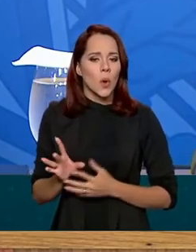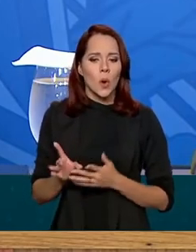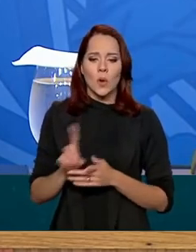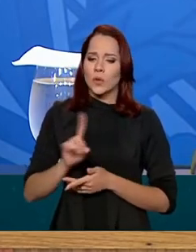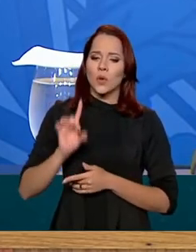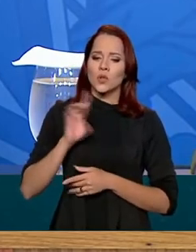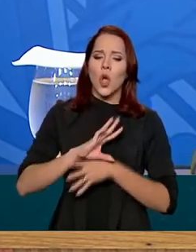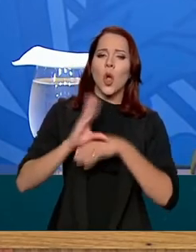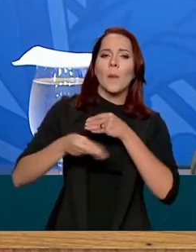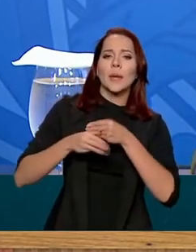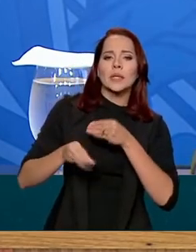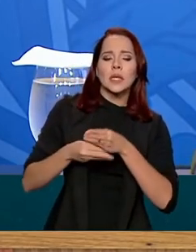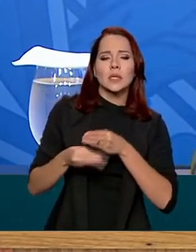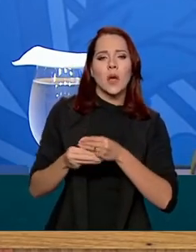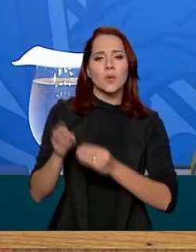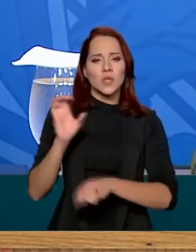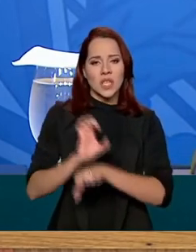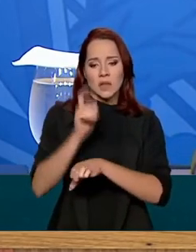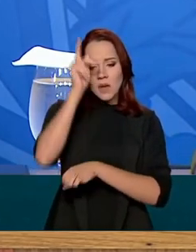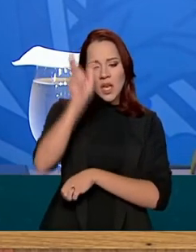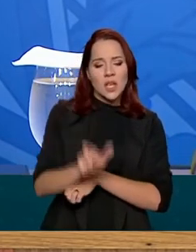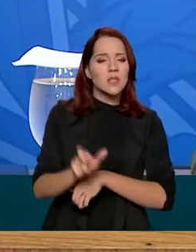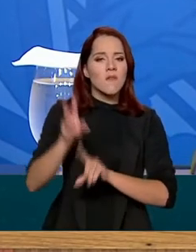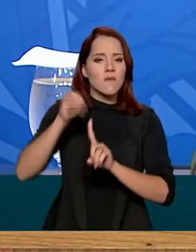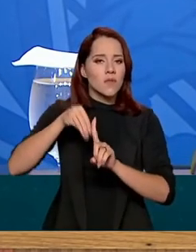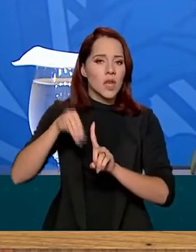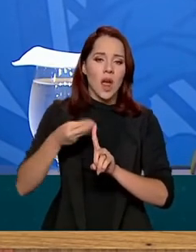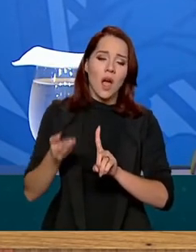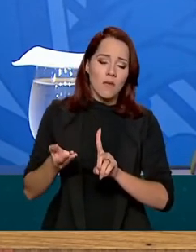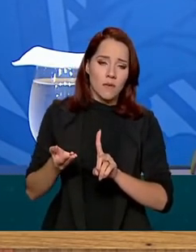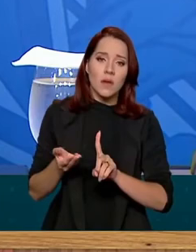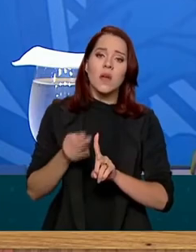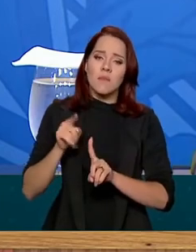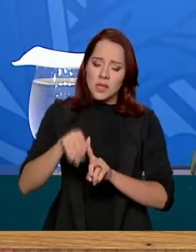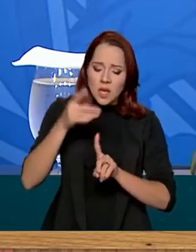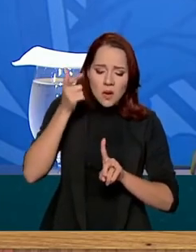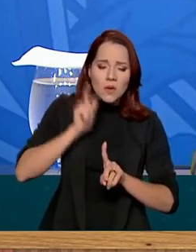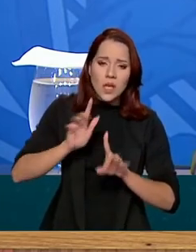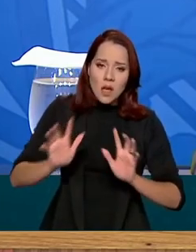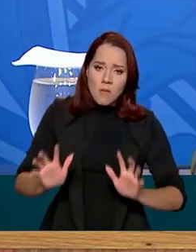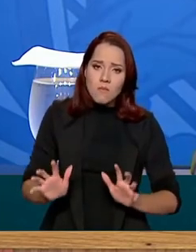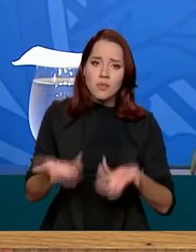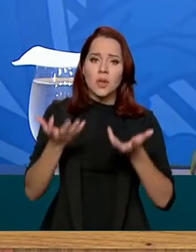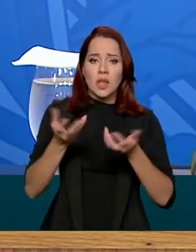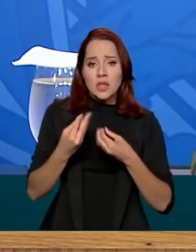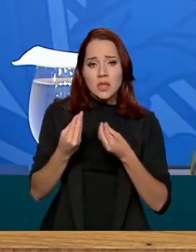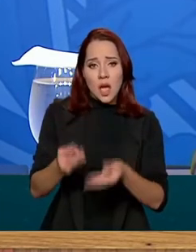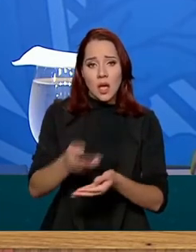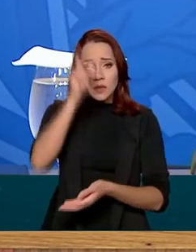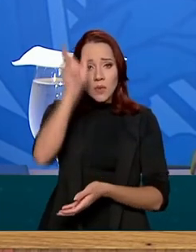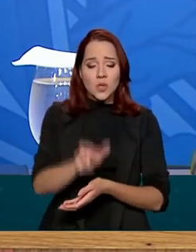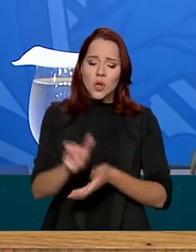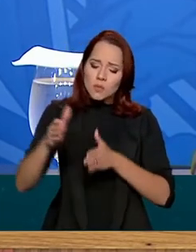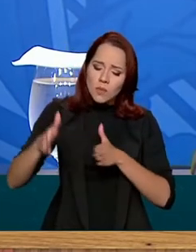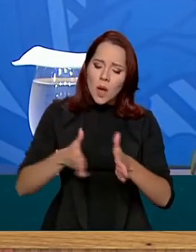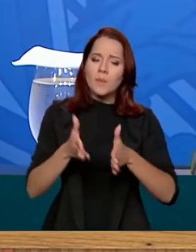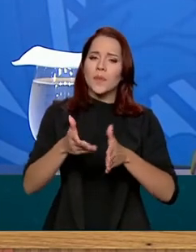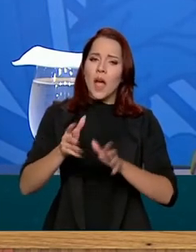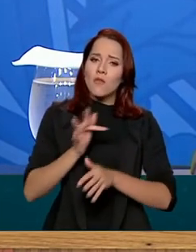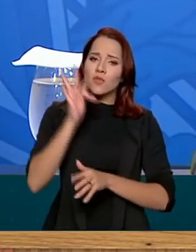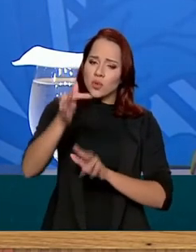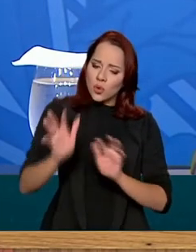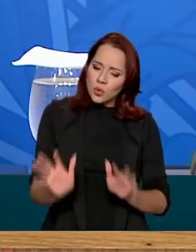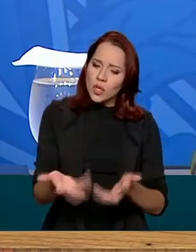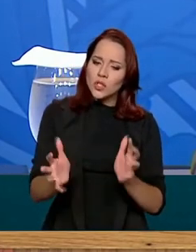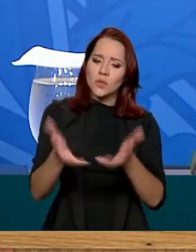uma compensação do Estado brasileiro para aqueles que estão em situação de vulnerabilidade, mas que ele possa propiciar essas pessoas a caminhar com as próprias pernas,